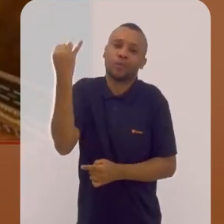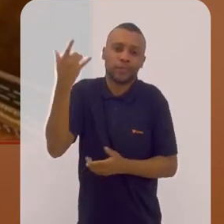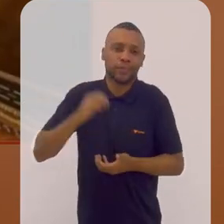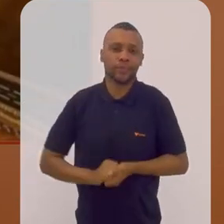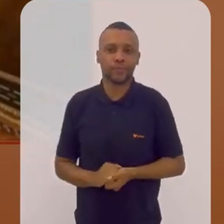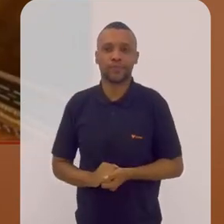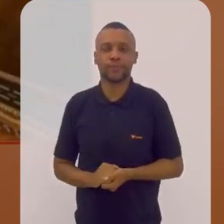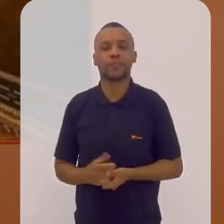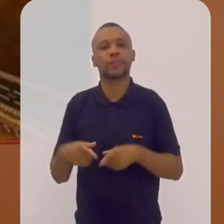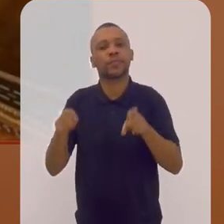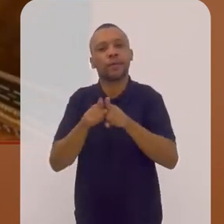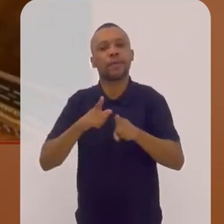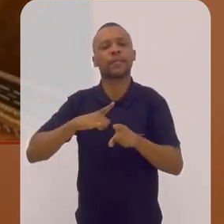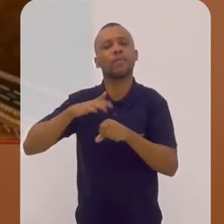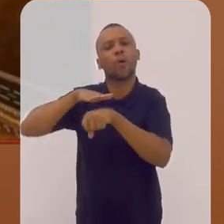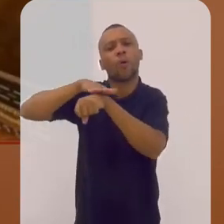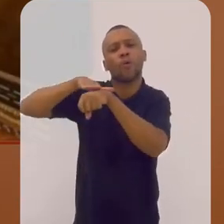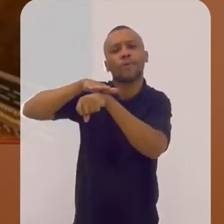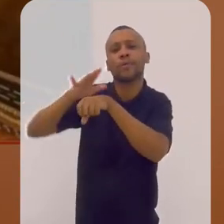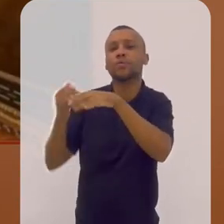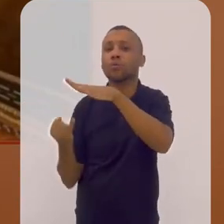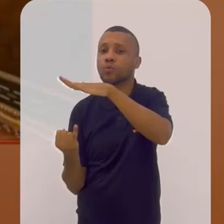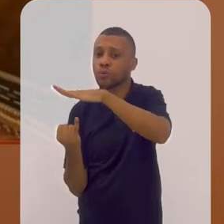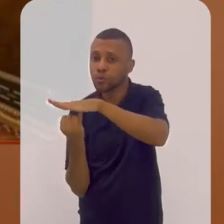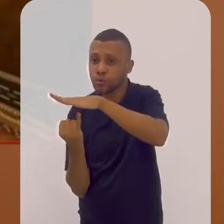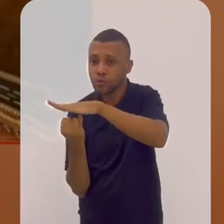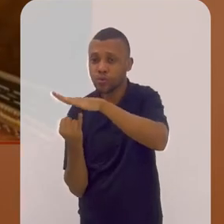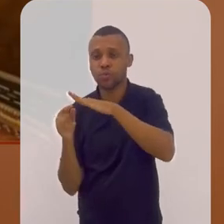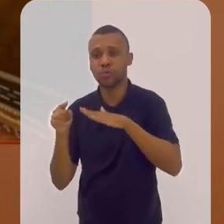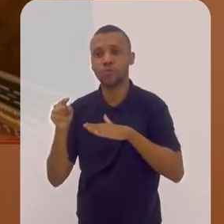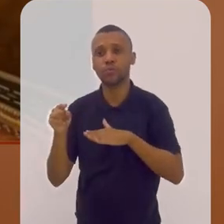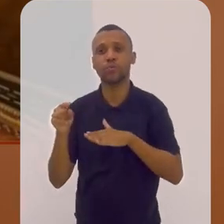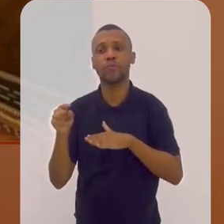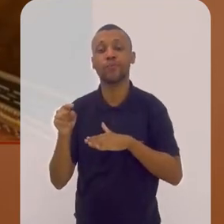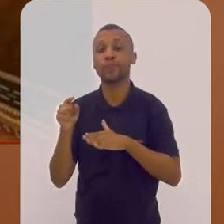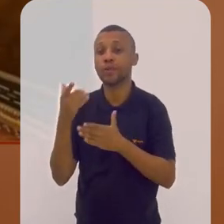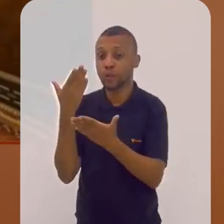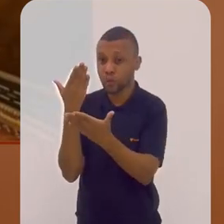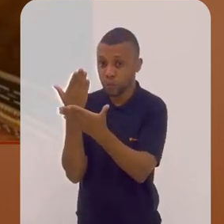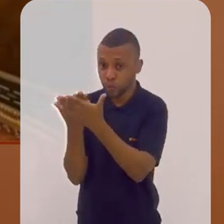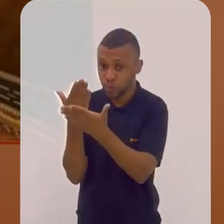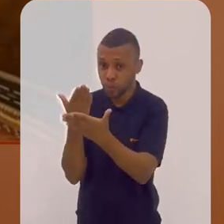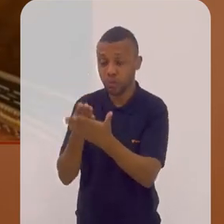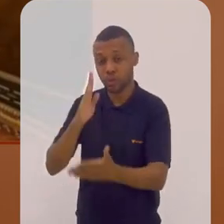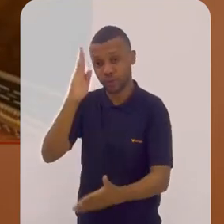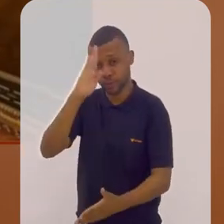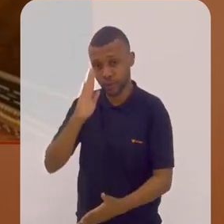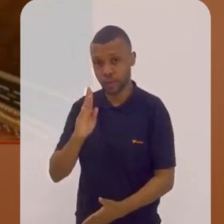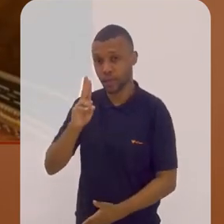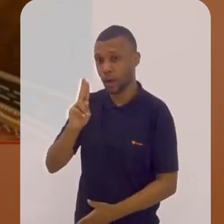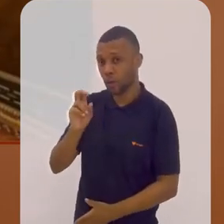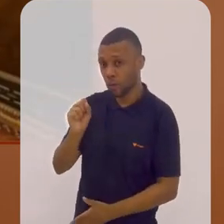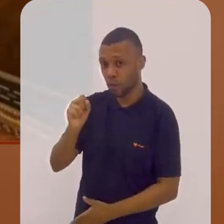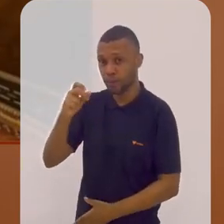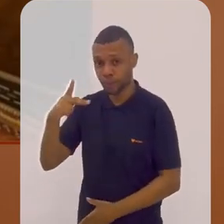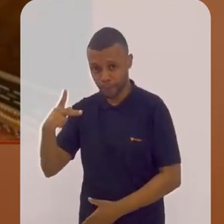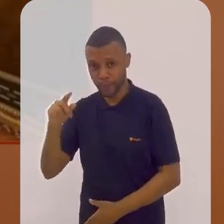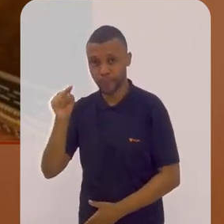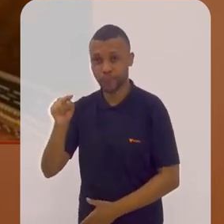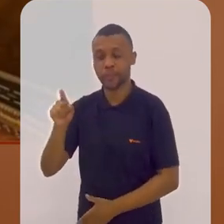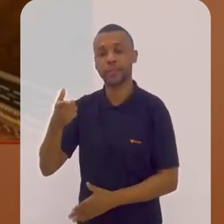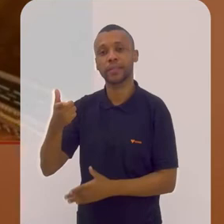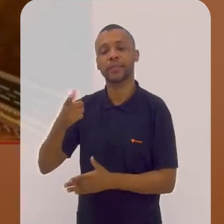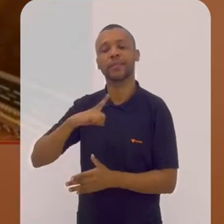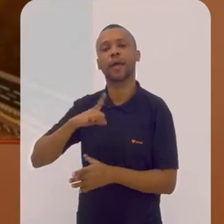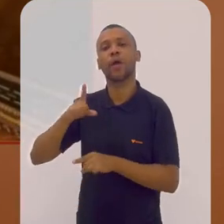muito importante, estamos conversando com o Instituto dos Estudos Brasileiros da USP, que tem